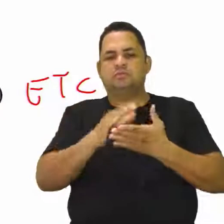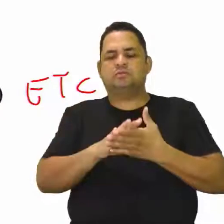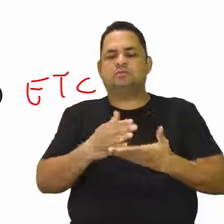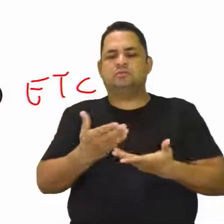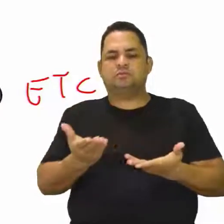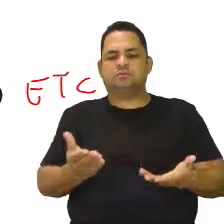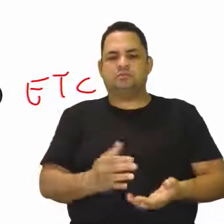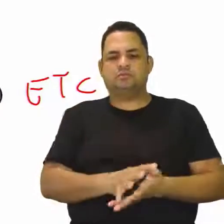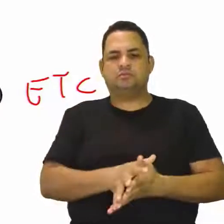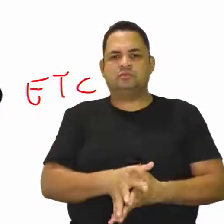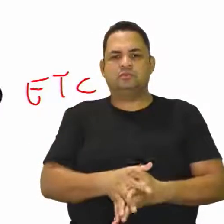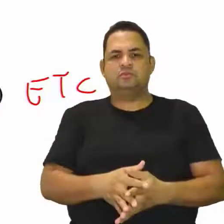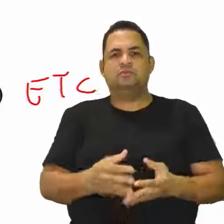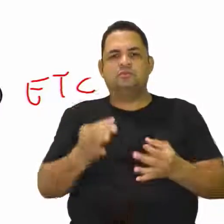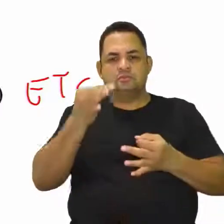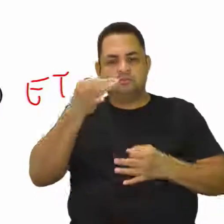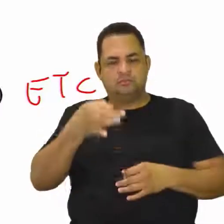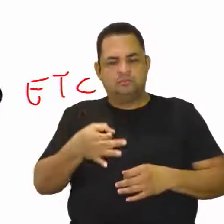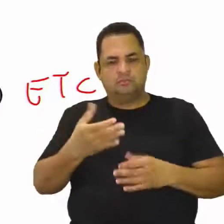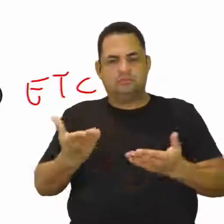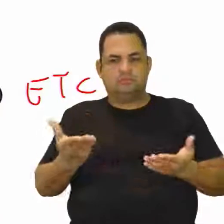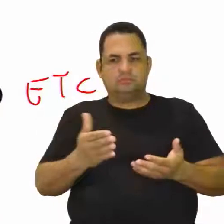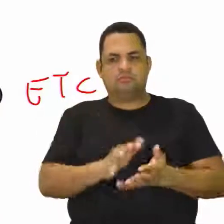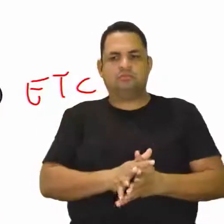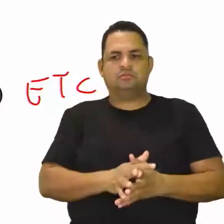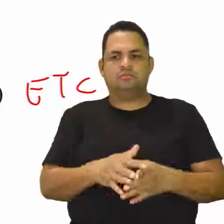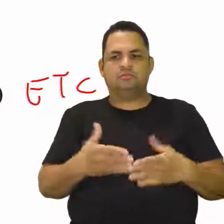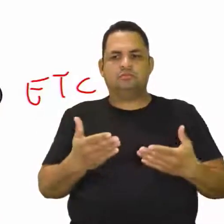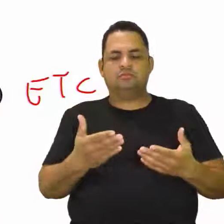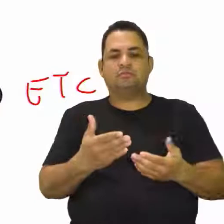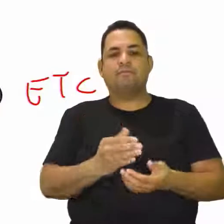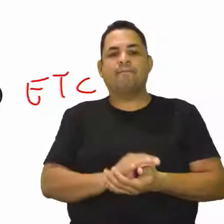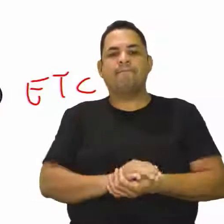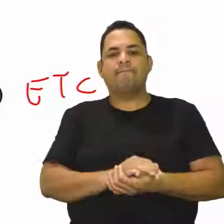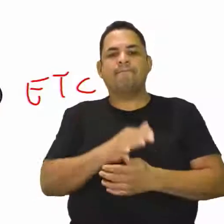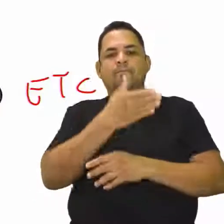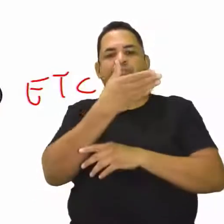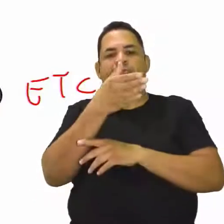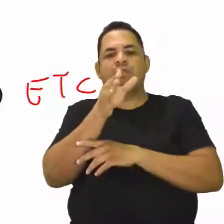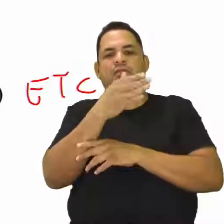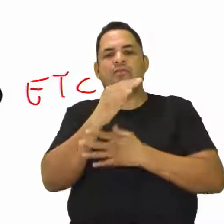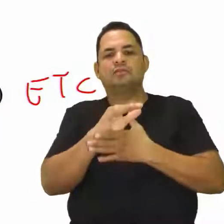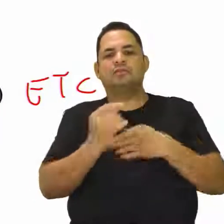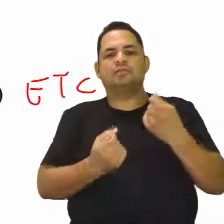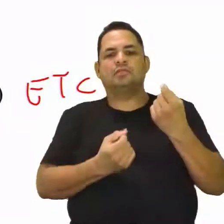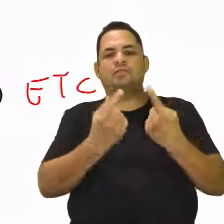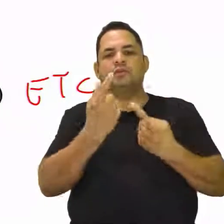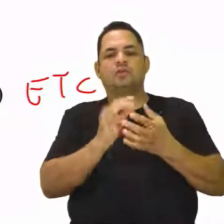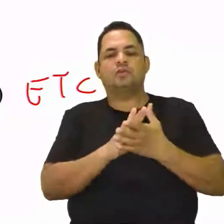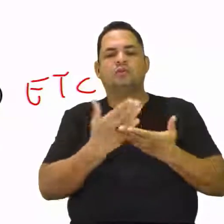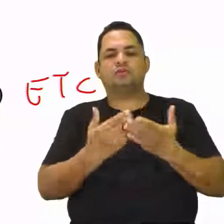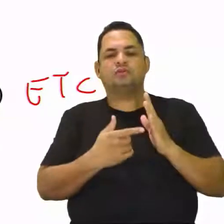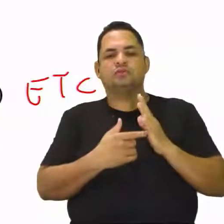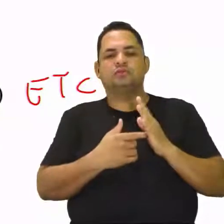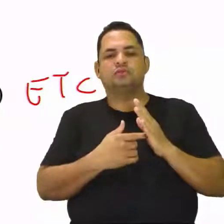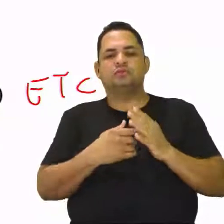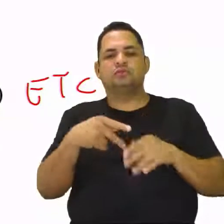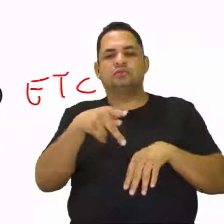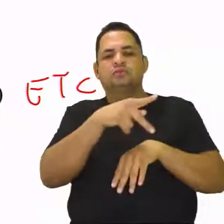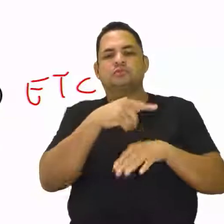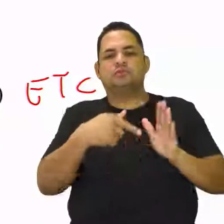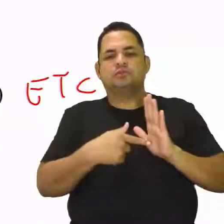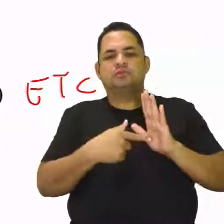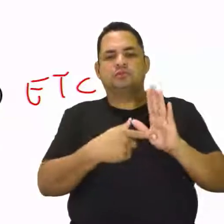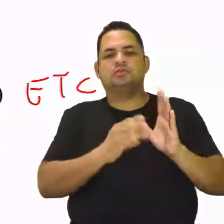outros países. Tá certo? Aí coloquei apenas a bandeira de alguns países que vão representar esse grupo